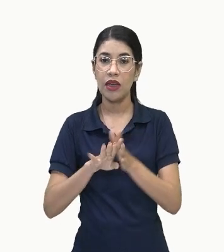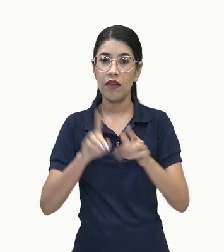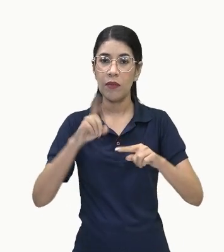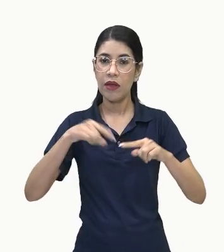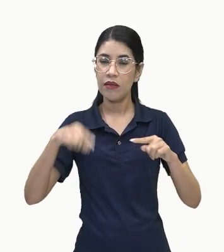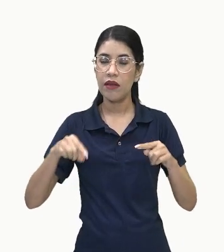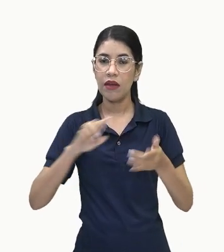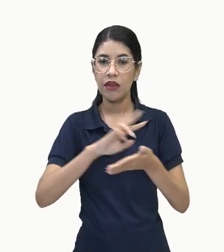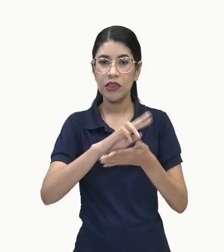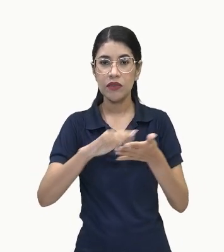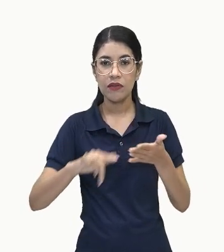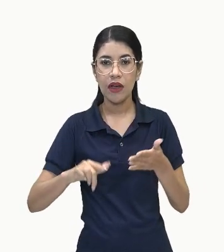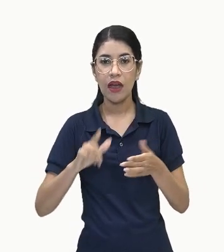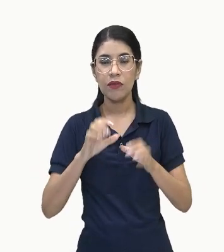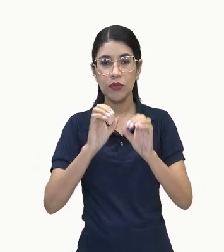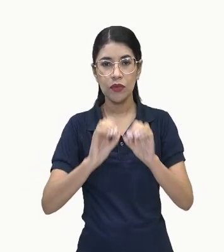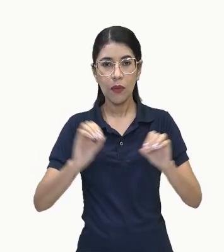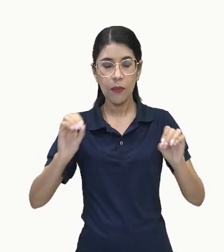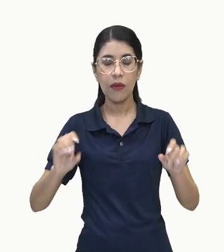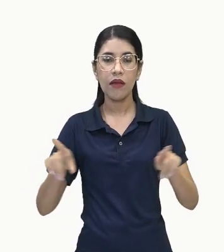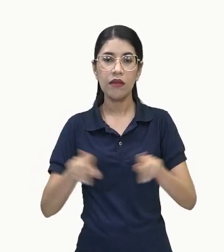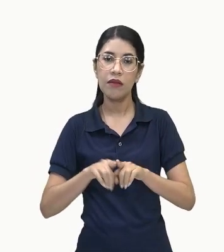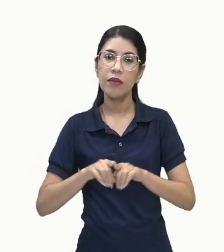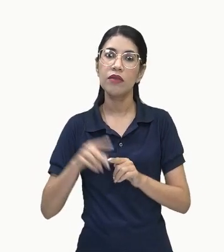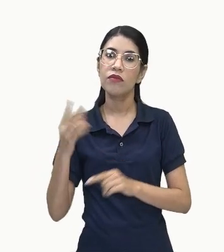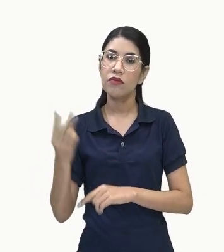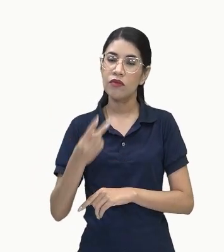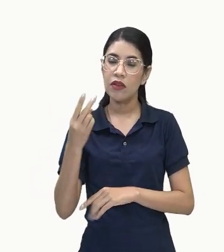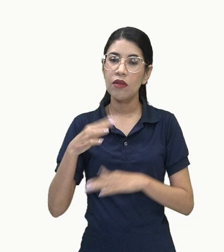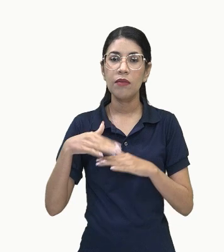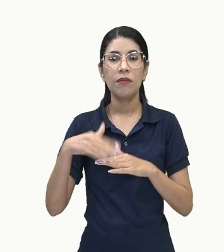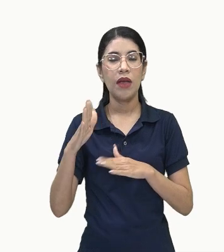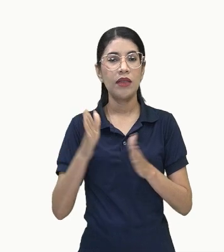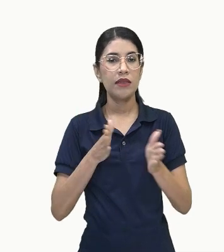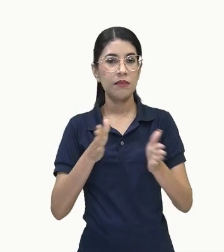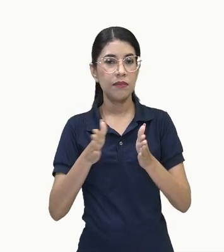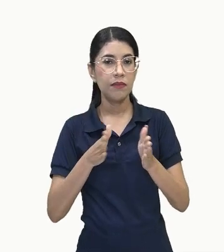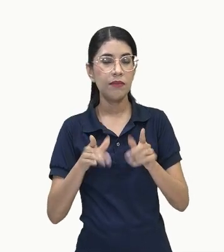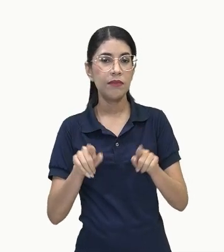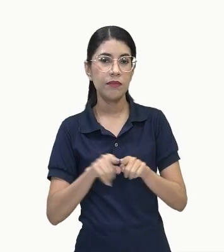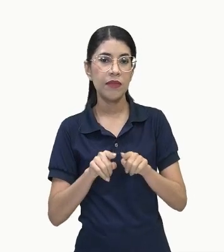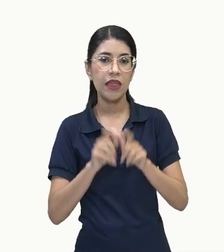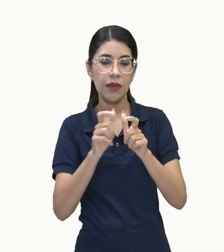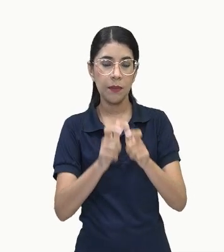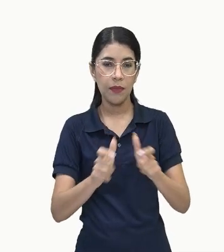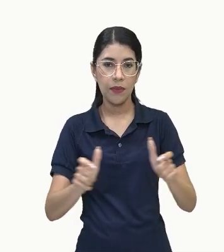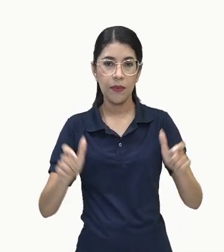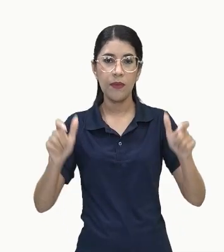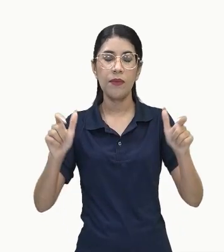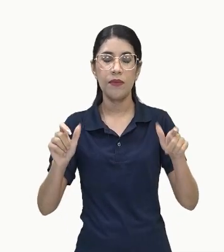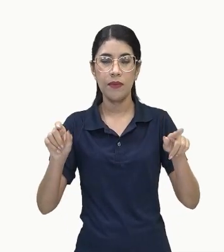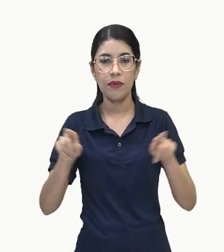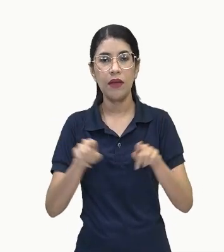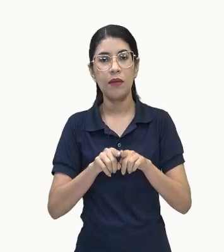ali pelo mar Mediterrâneo, foram também bastante valorizadas nesse momento e cresceram o comércio e